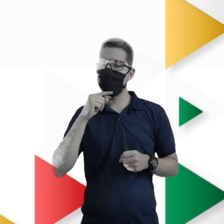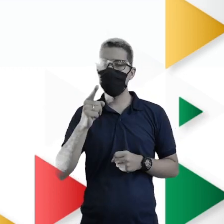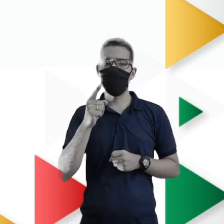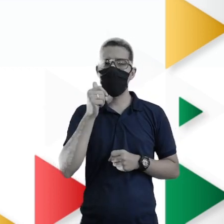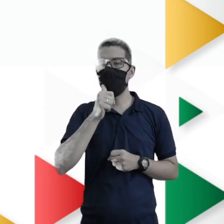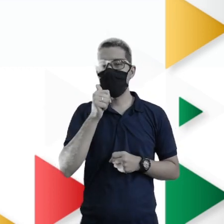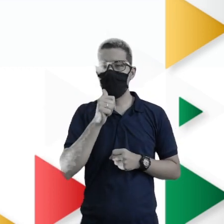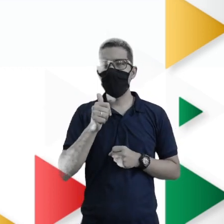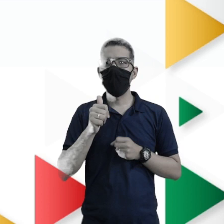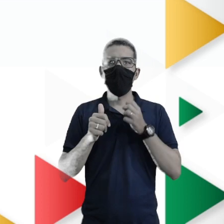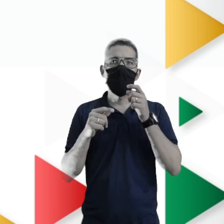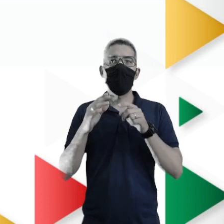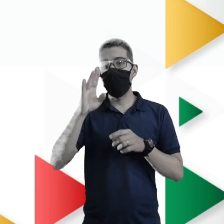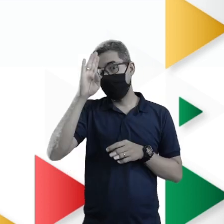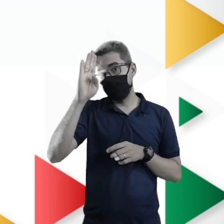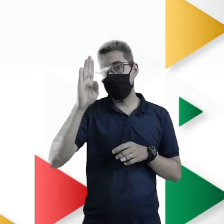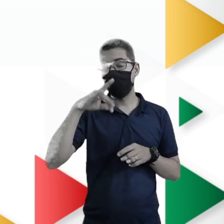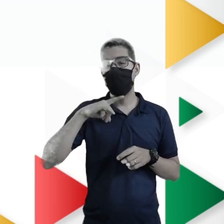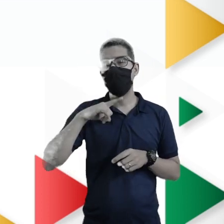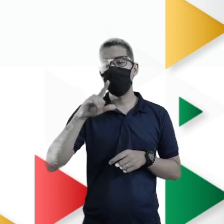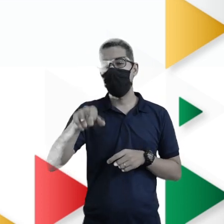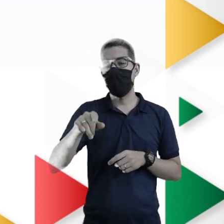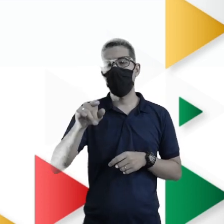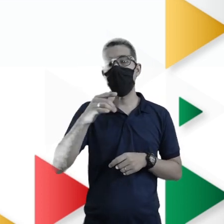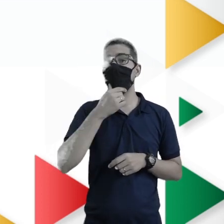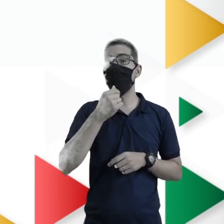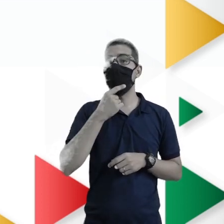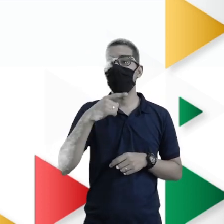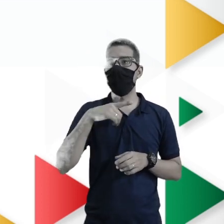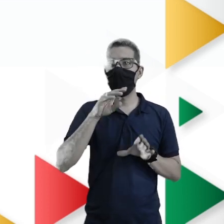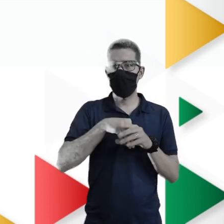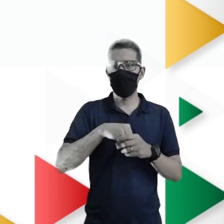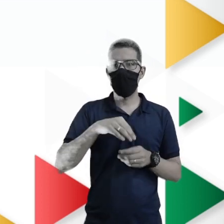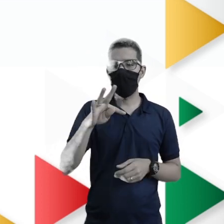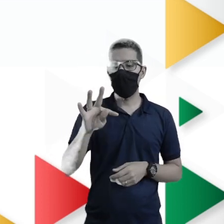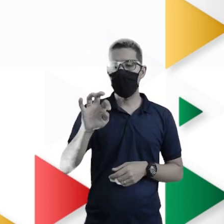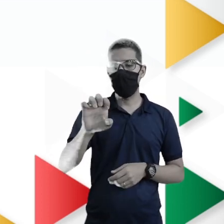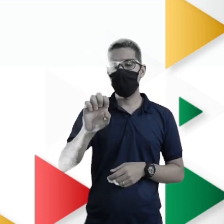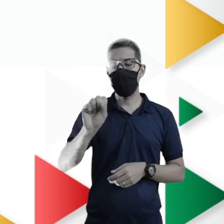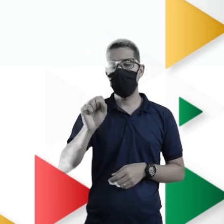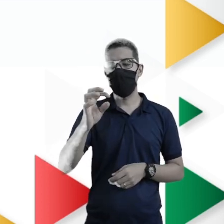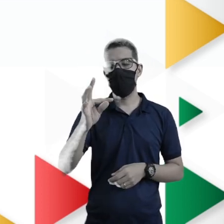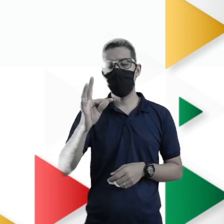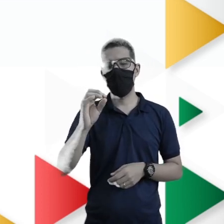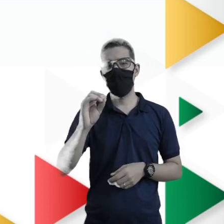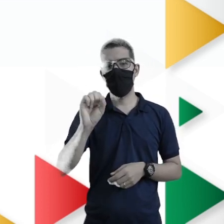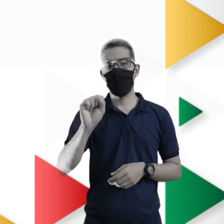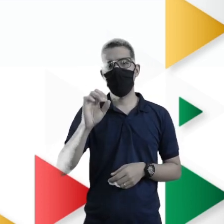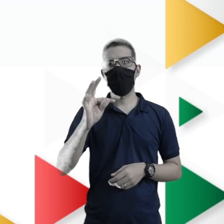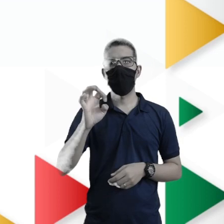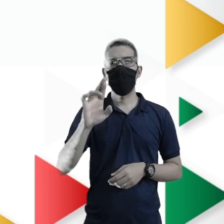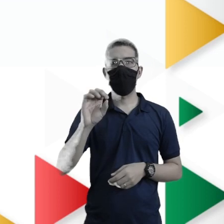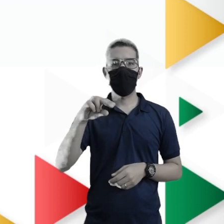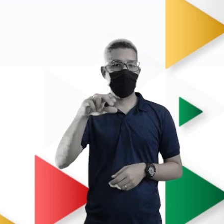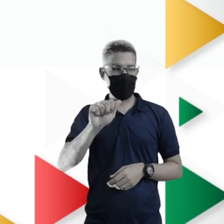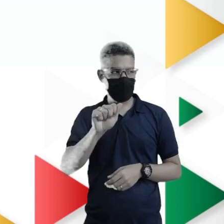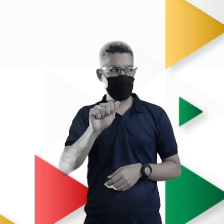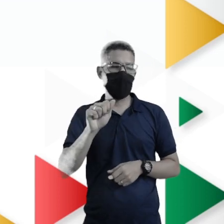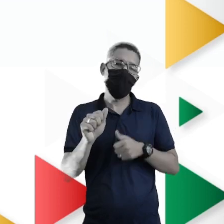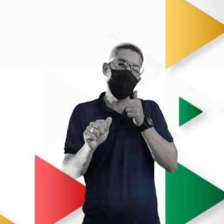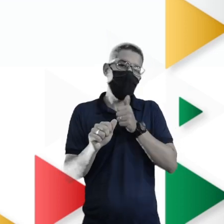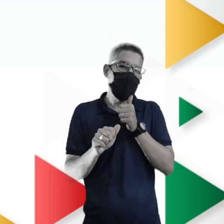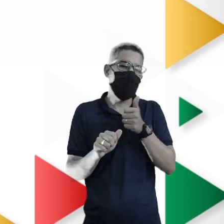tá? Principalmente por causa da testosterona, ok? Não é porque a gente é melhor que vocês, não. É porque a gente aguenta peso mesmo, tá bom?